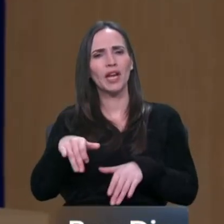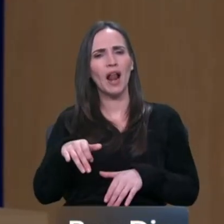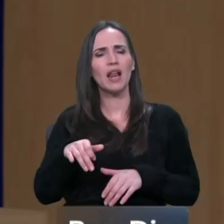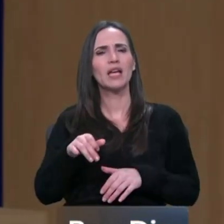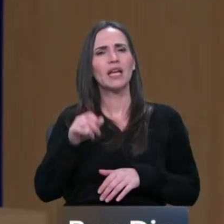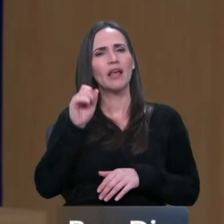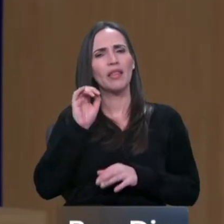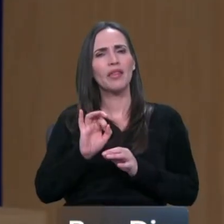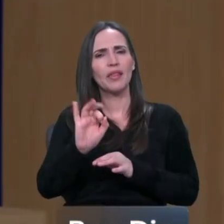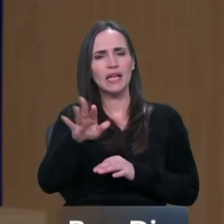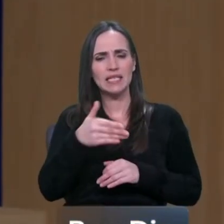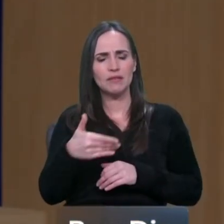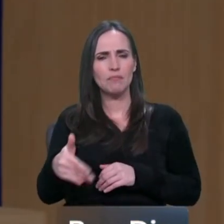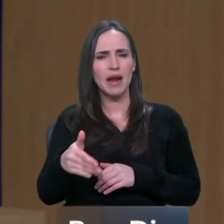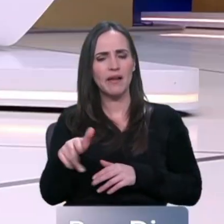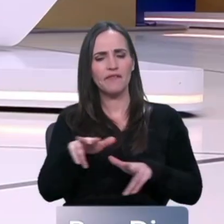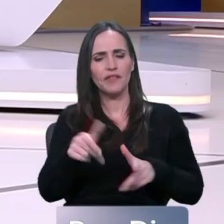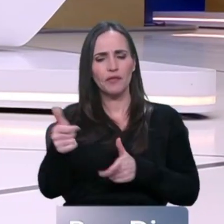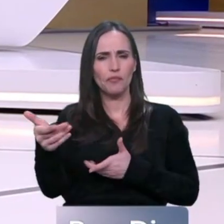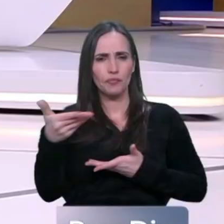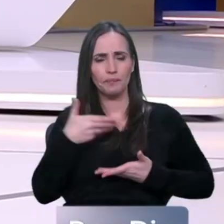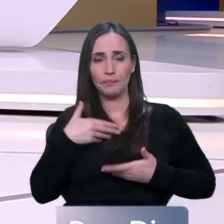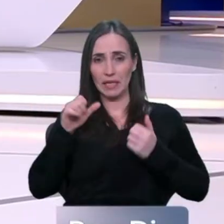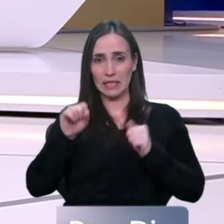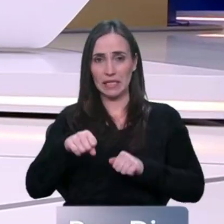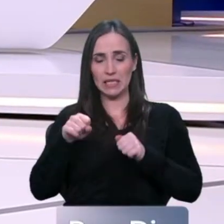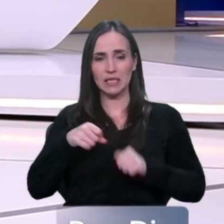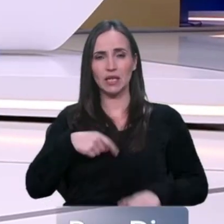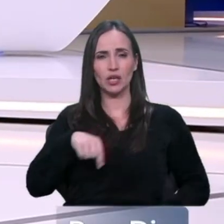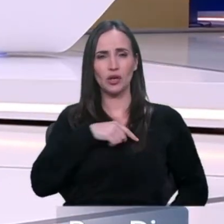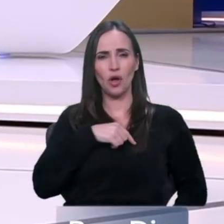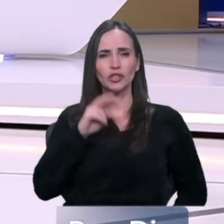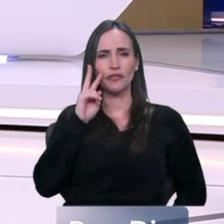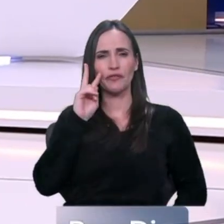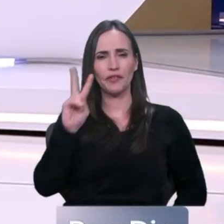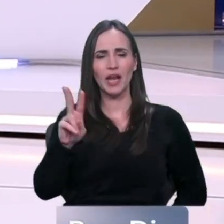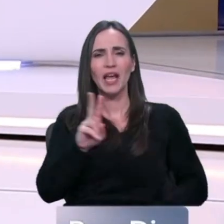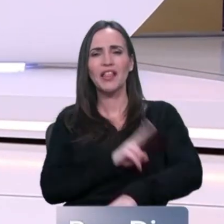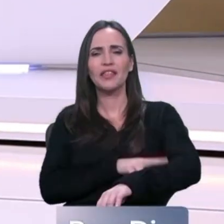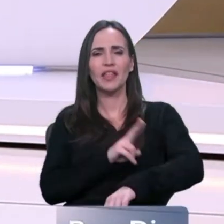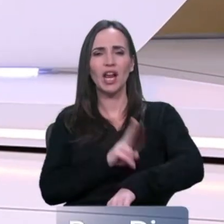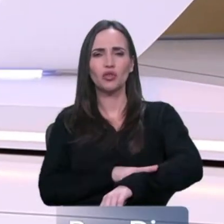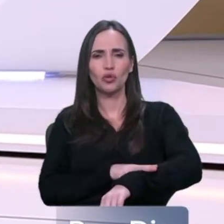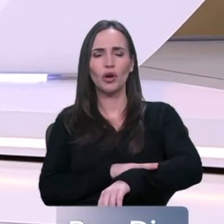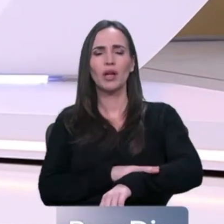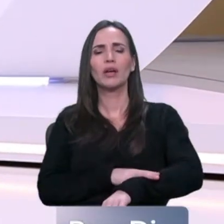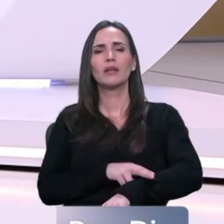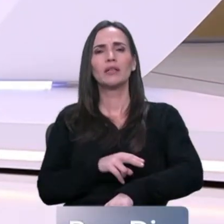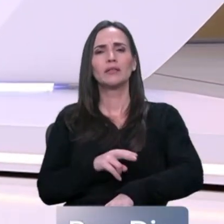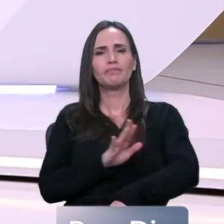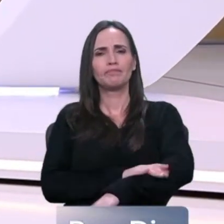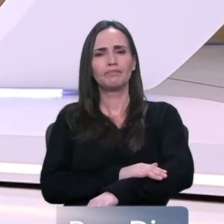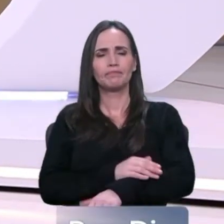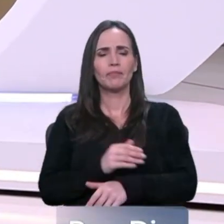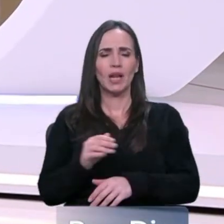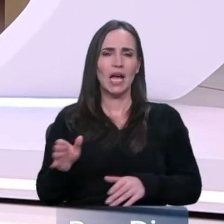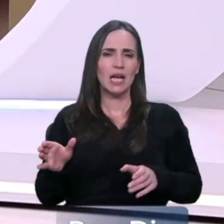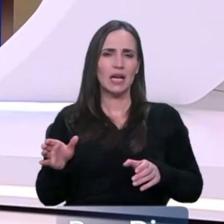de boas-vindas. Sim, vamos começar com uma imagem que vemos o Costa, diretor executivo da Agência Espacial Portuguesa, e o